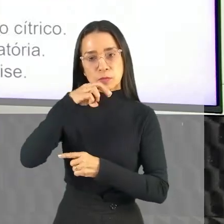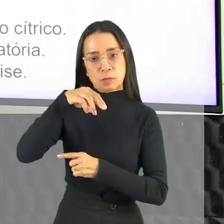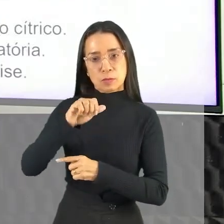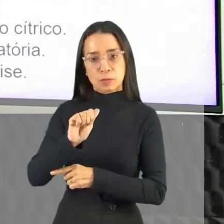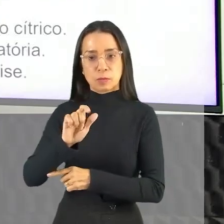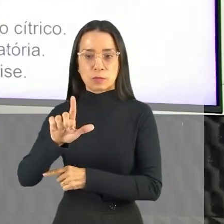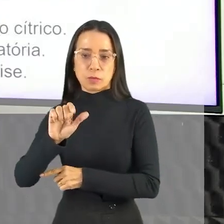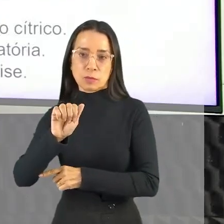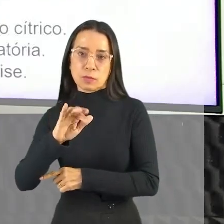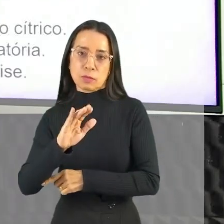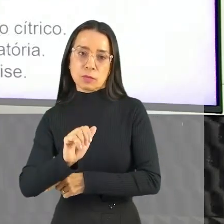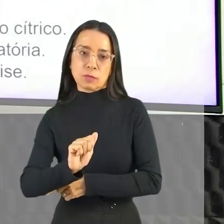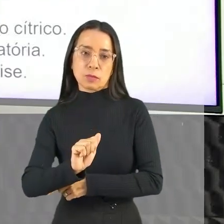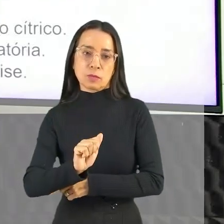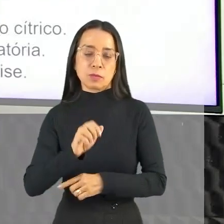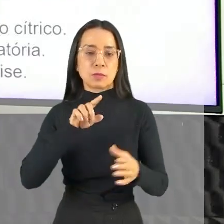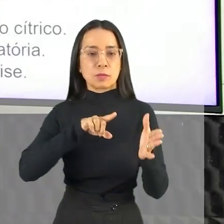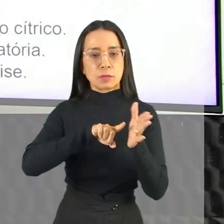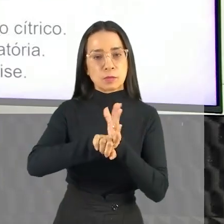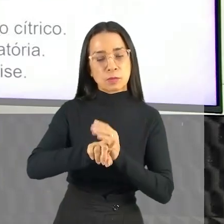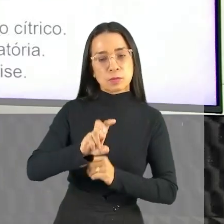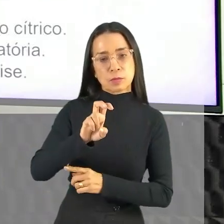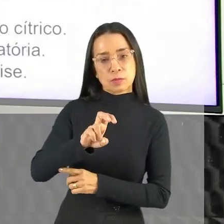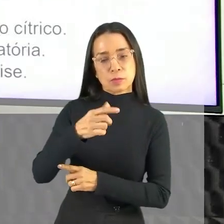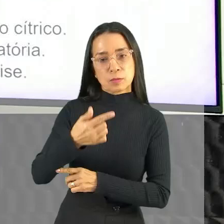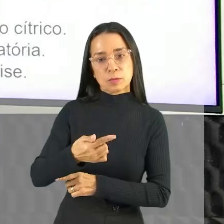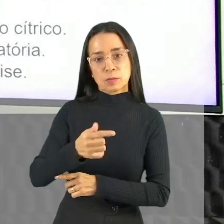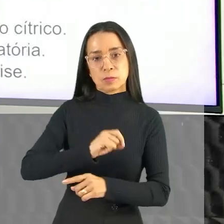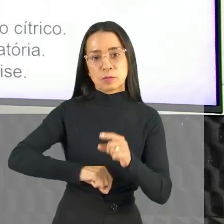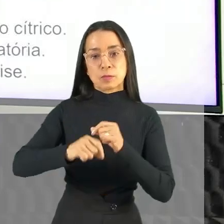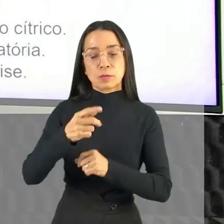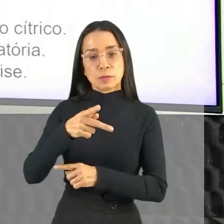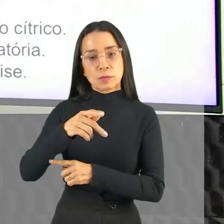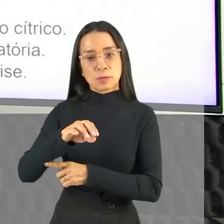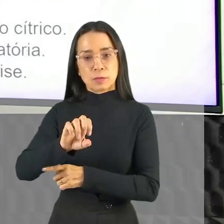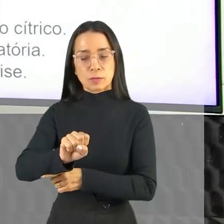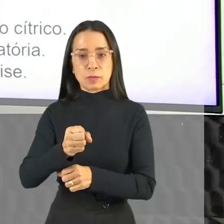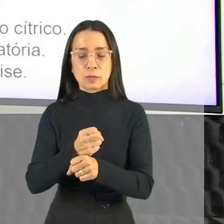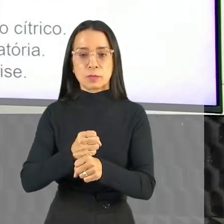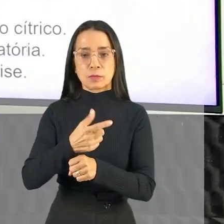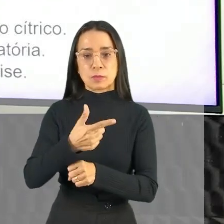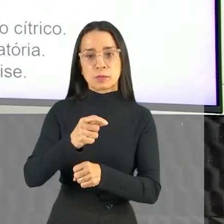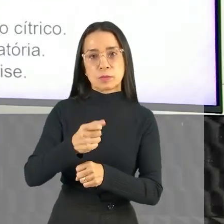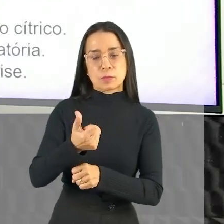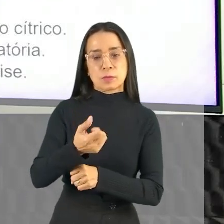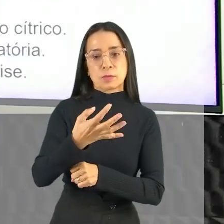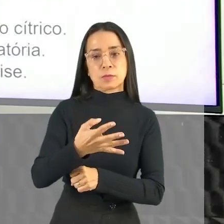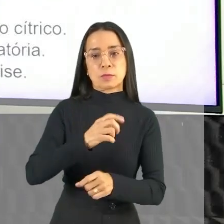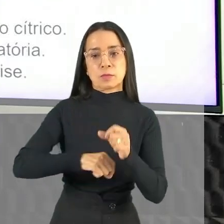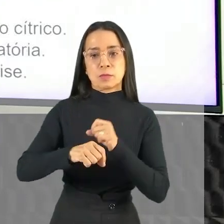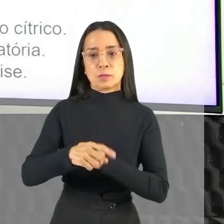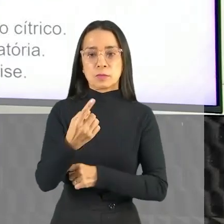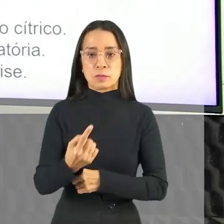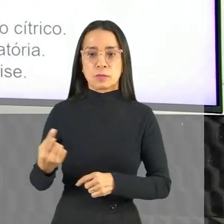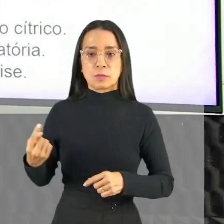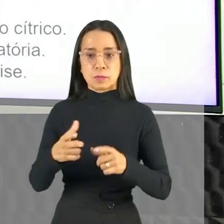questão 57, PAS 2014, a maioria dos seres vivos obtém energia necessária para a